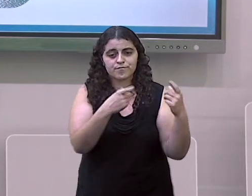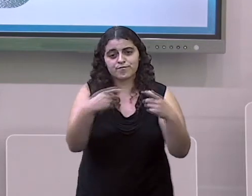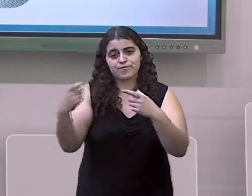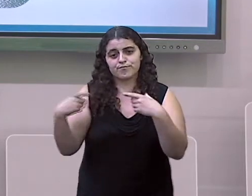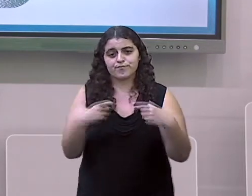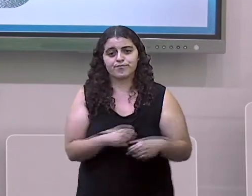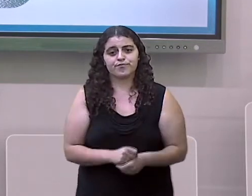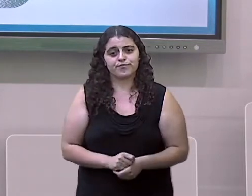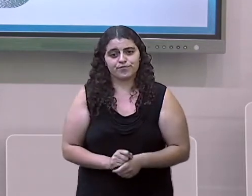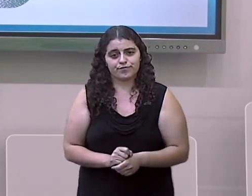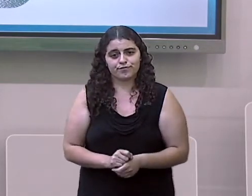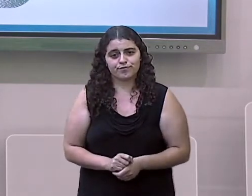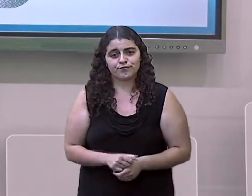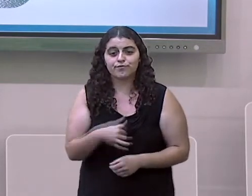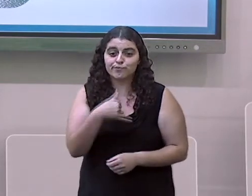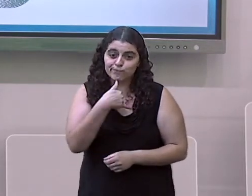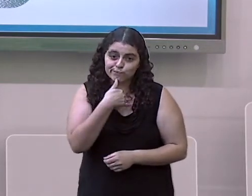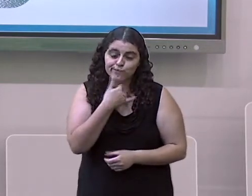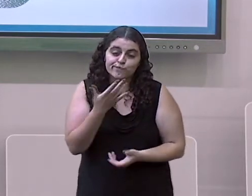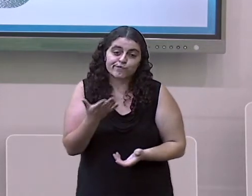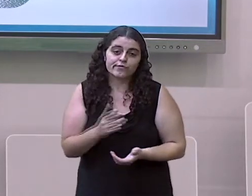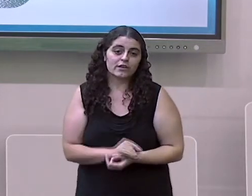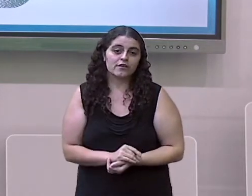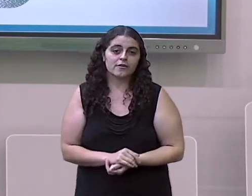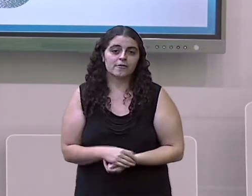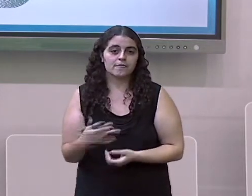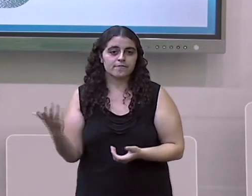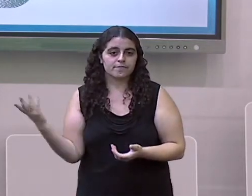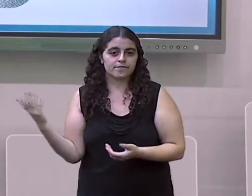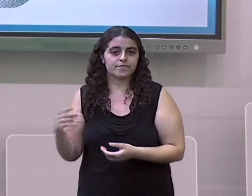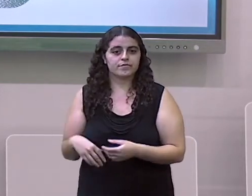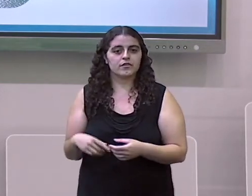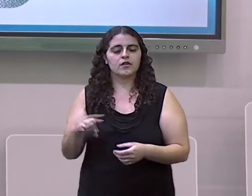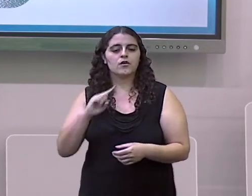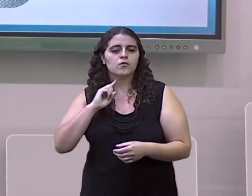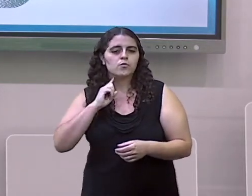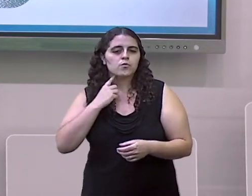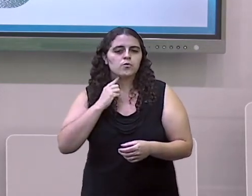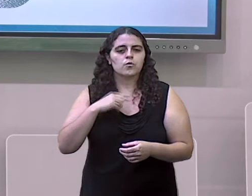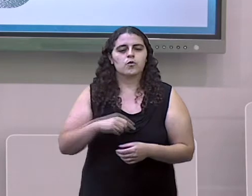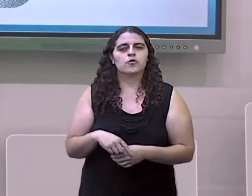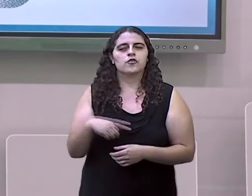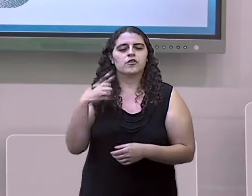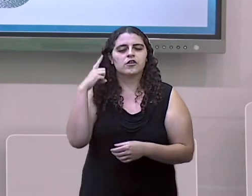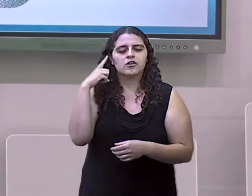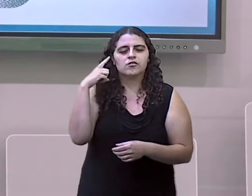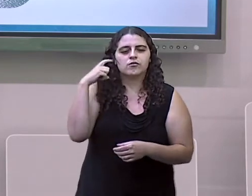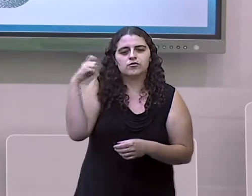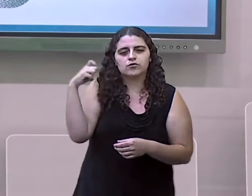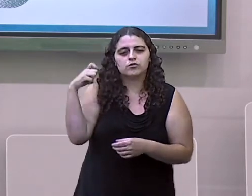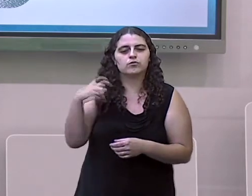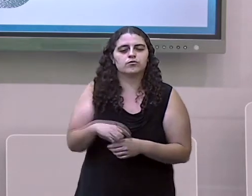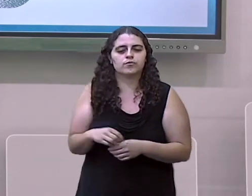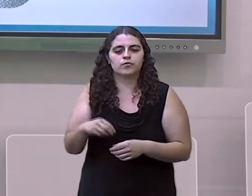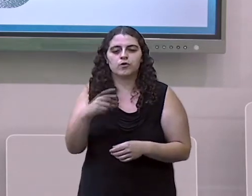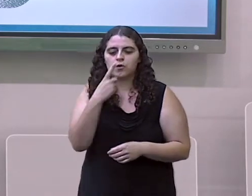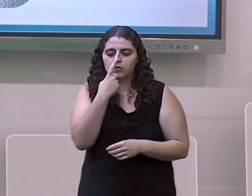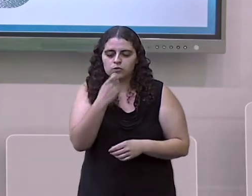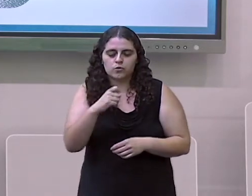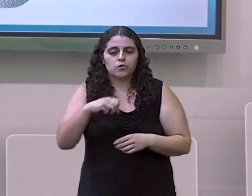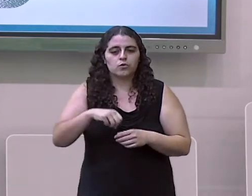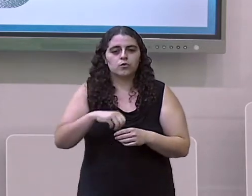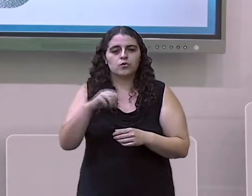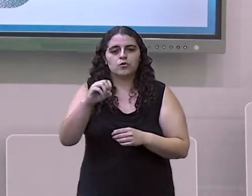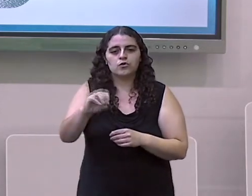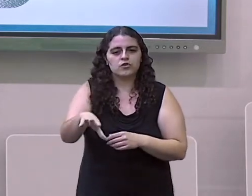quê? Essas modificações, principalmente através das poluições, seja sonora, seja poluição dos rios, dos